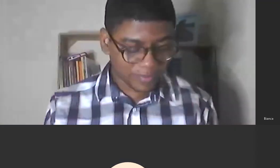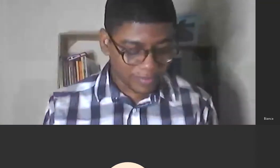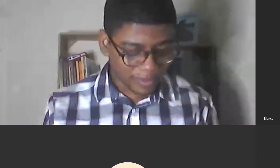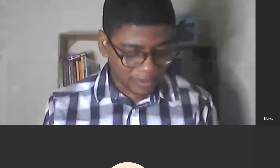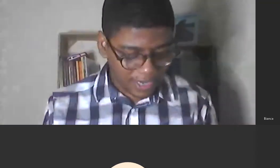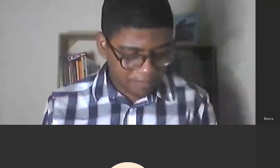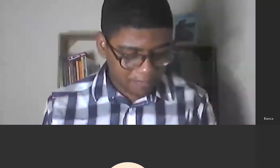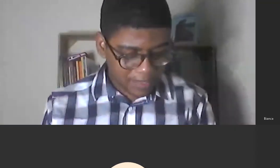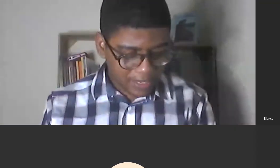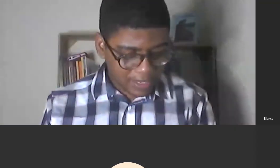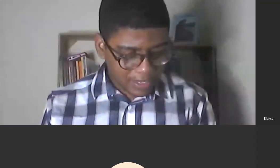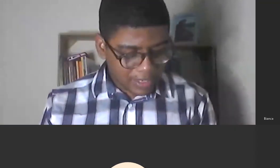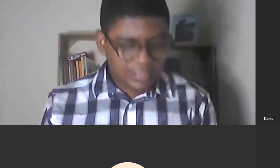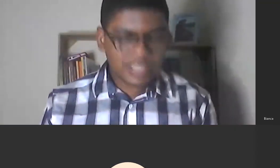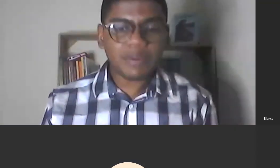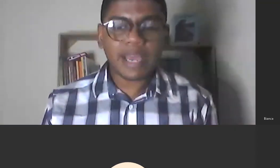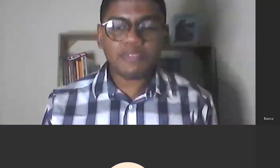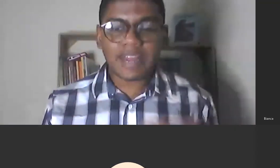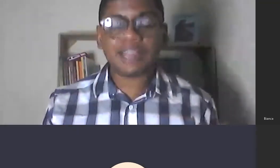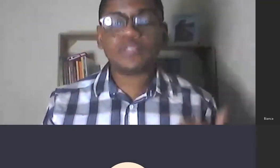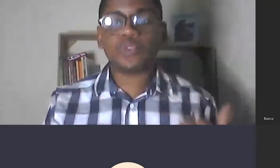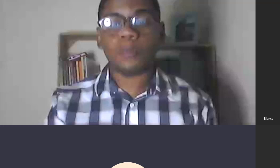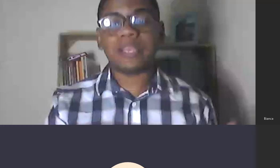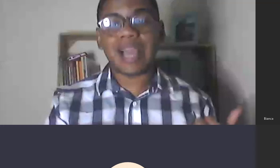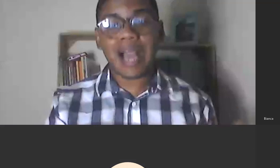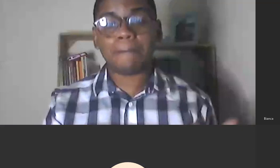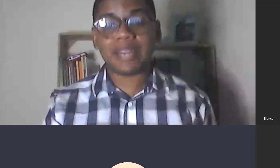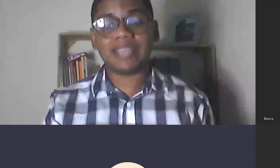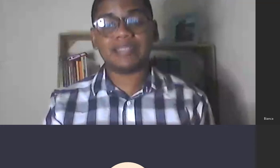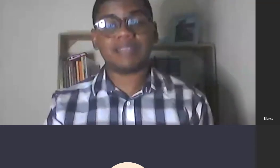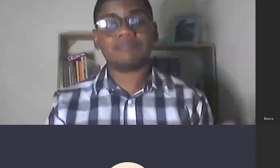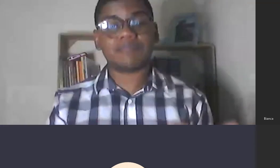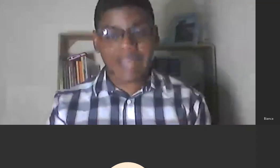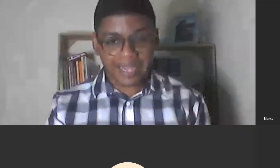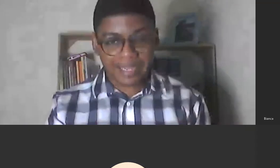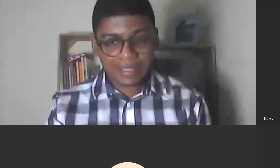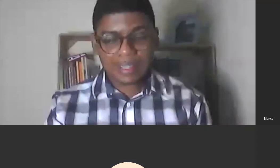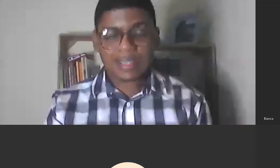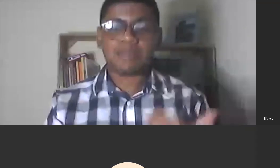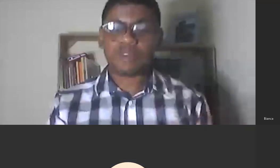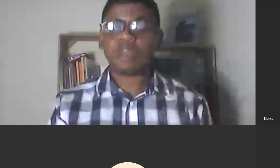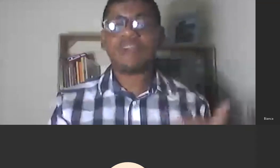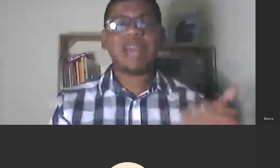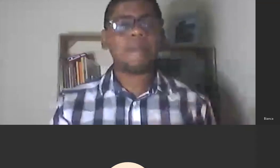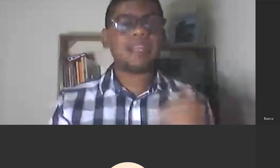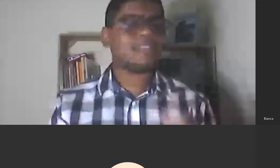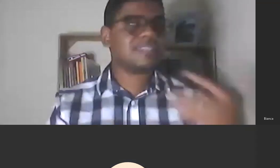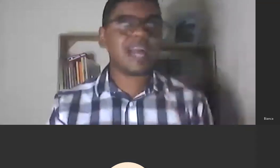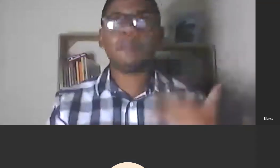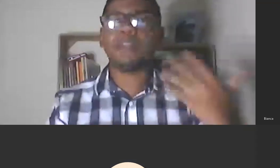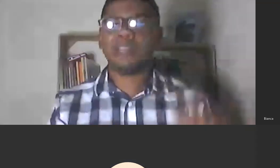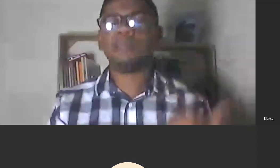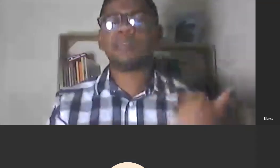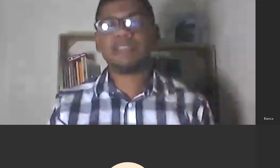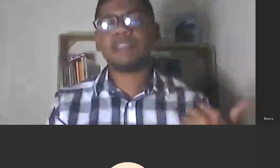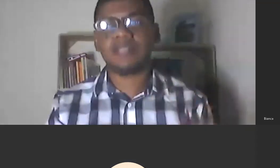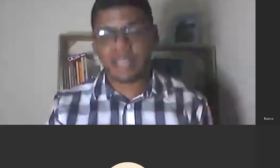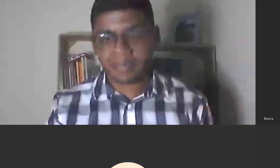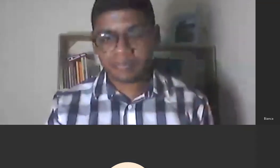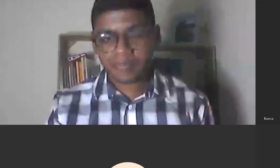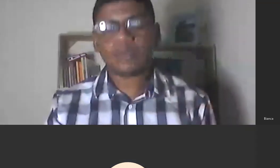momento. Ok? Se eu quero falar sobre apresentar, pessoal que vai apresentar, por